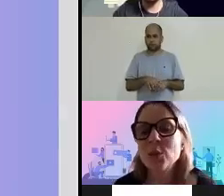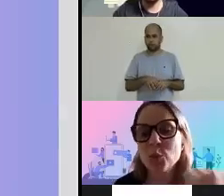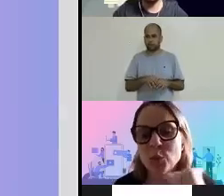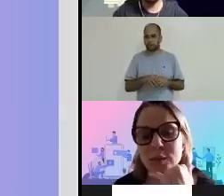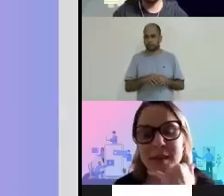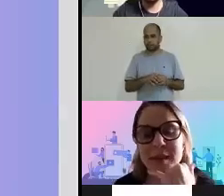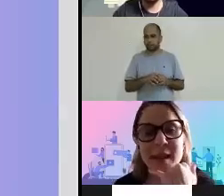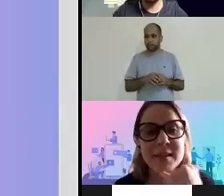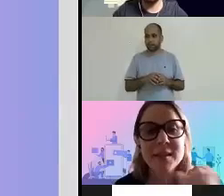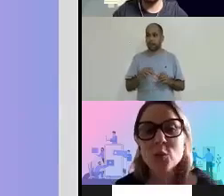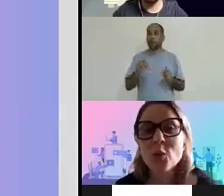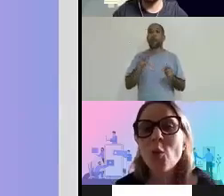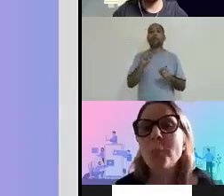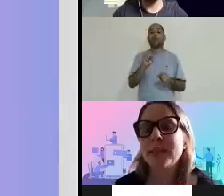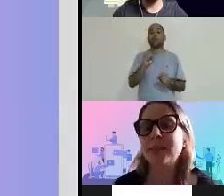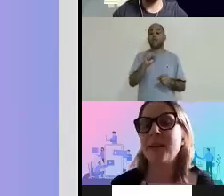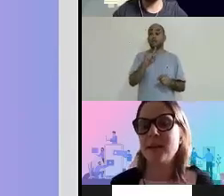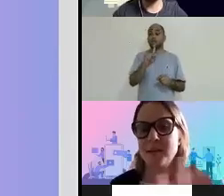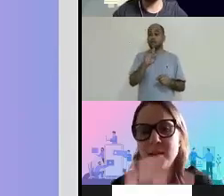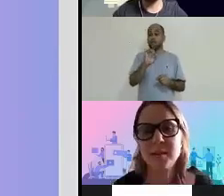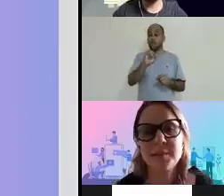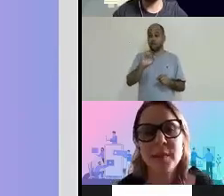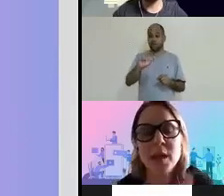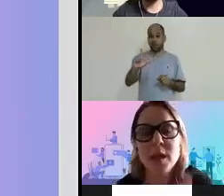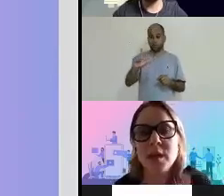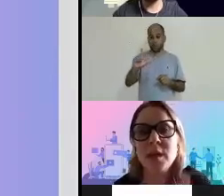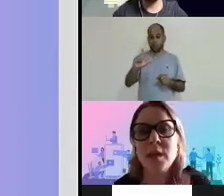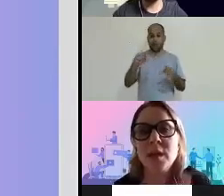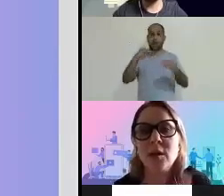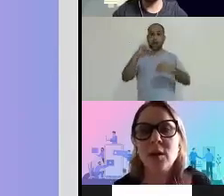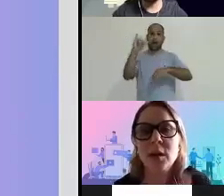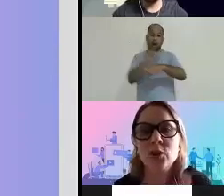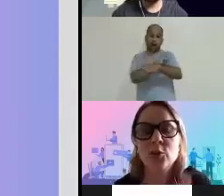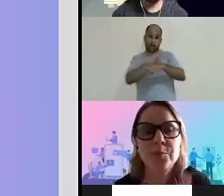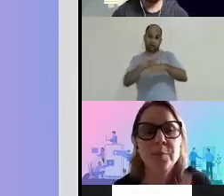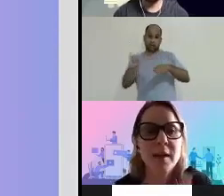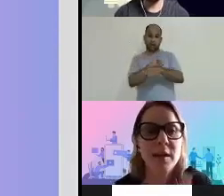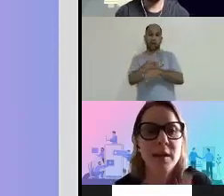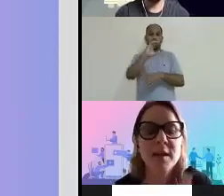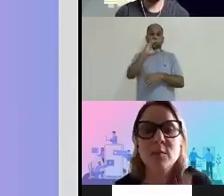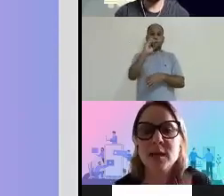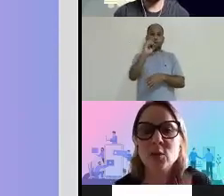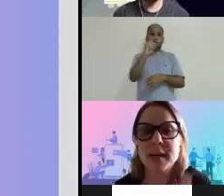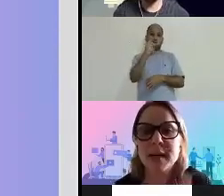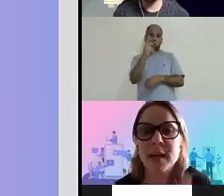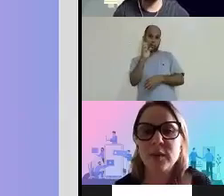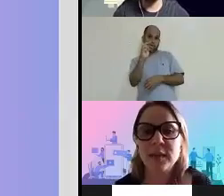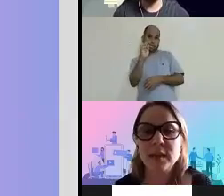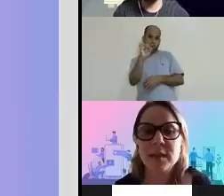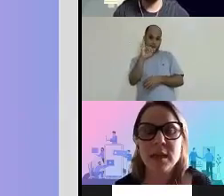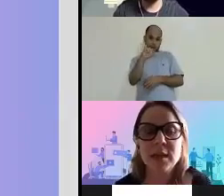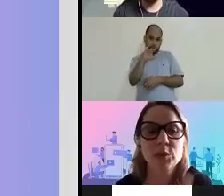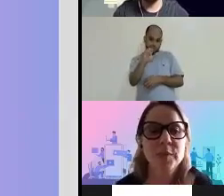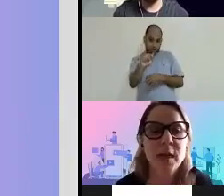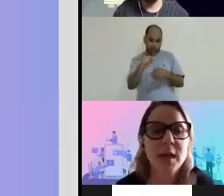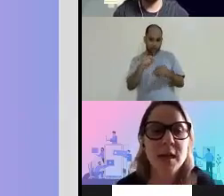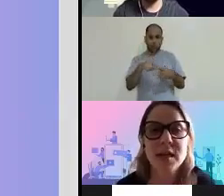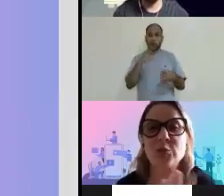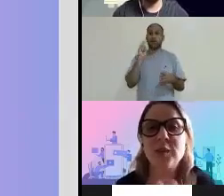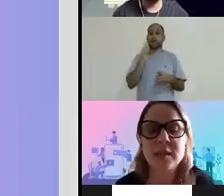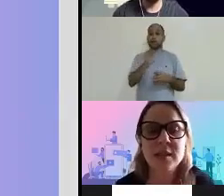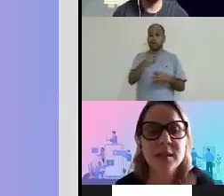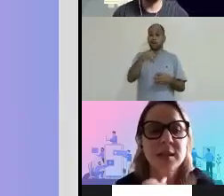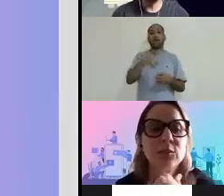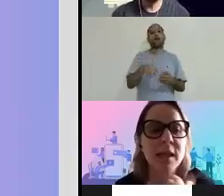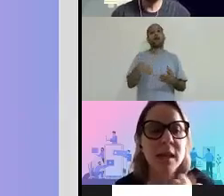são skills? Né? Skills são competências. E as cada vez mais o mercado vem trazendo